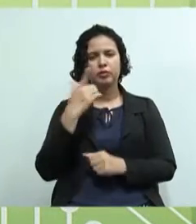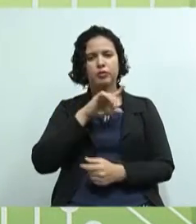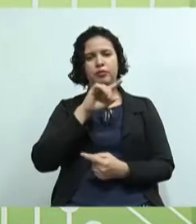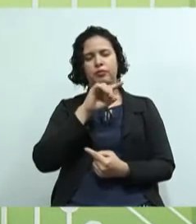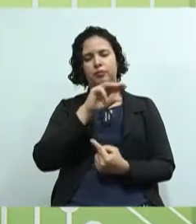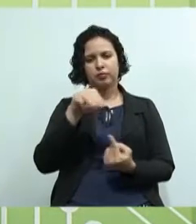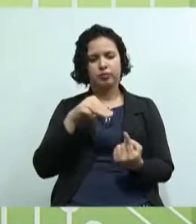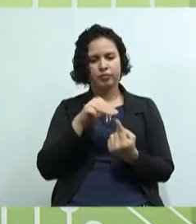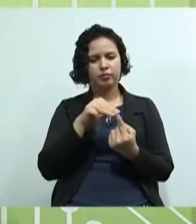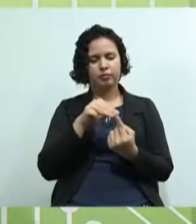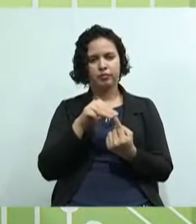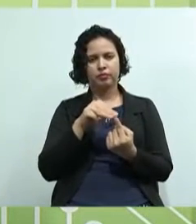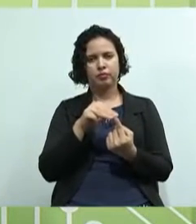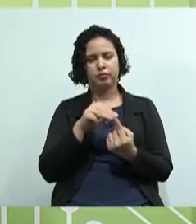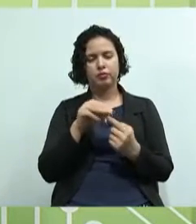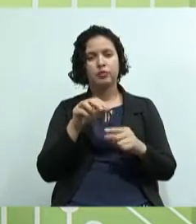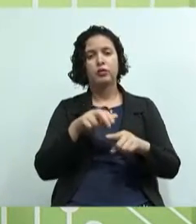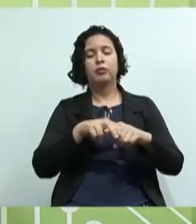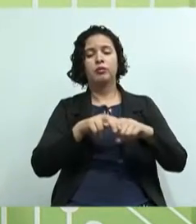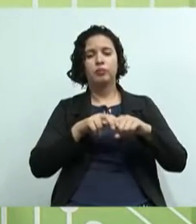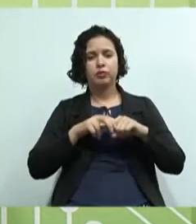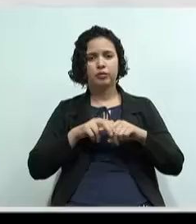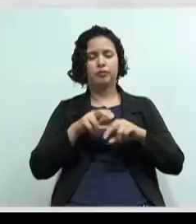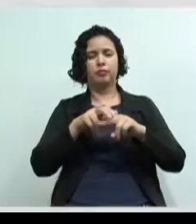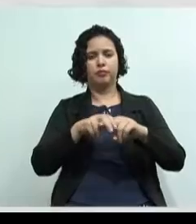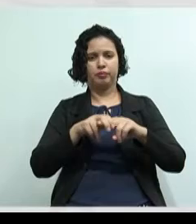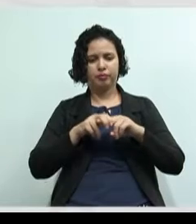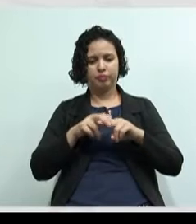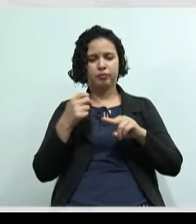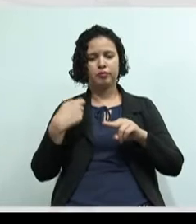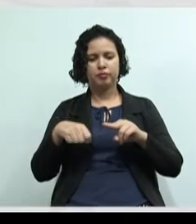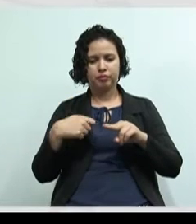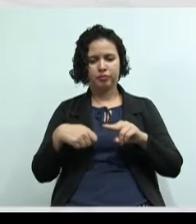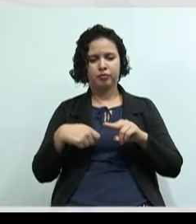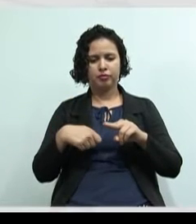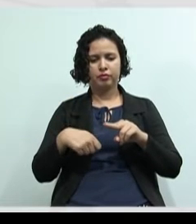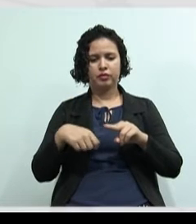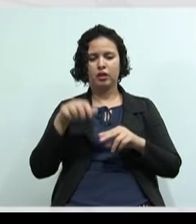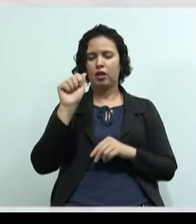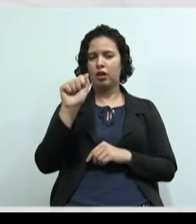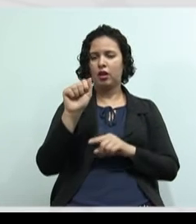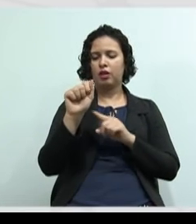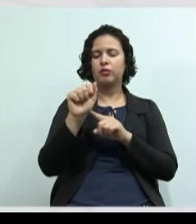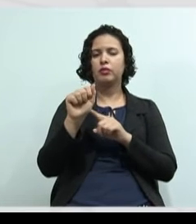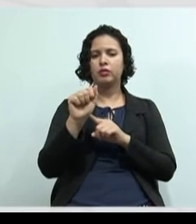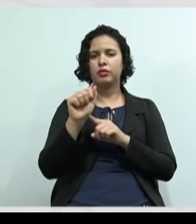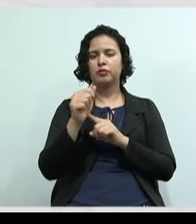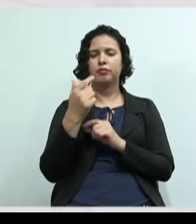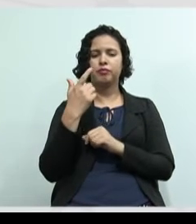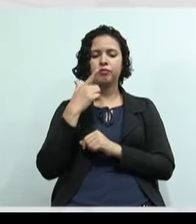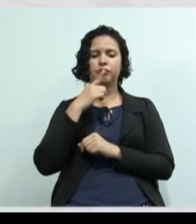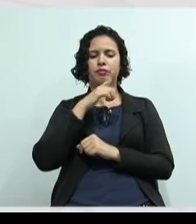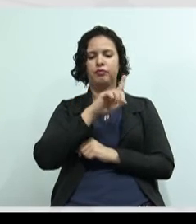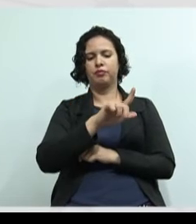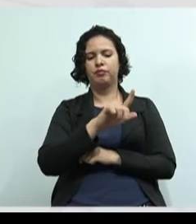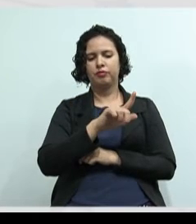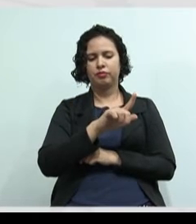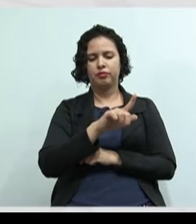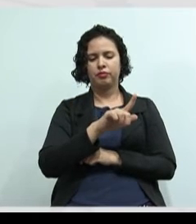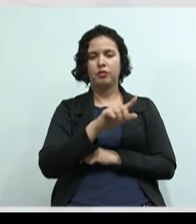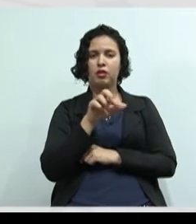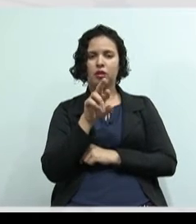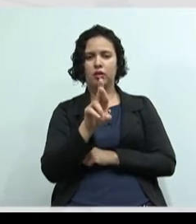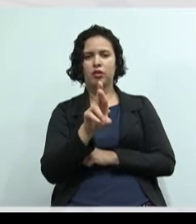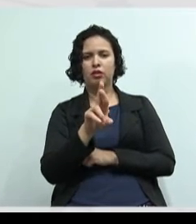meta? Tá bom? Por isso que elas precisam ser o quê? Alcançáveis, que é a letra A. E elas também precisam ser realistas. Lembra lá que eu dei o para